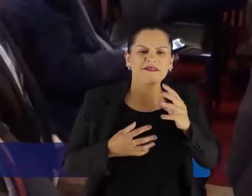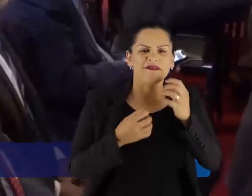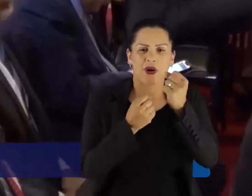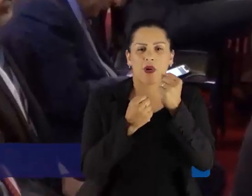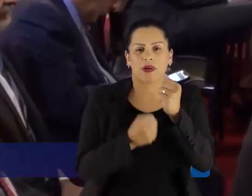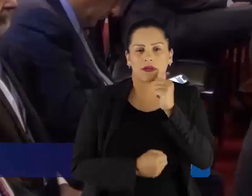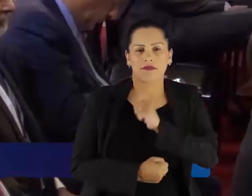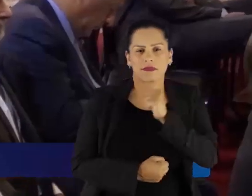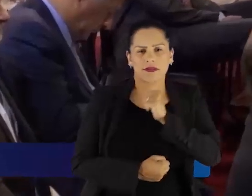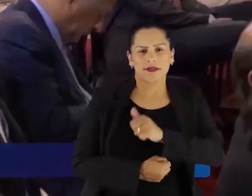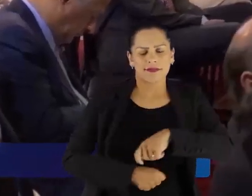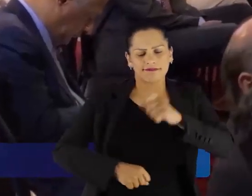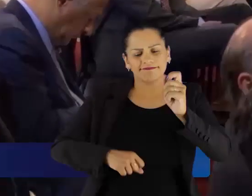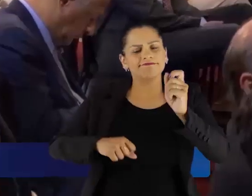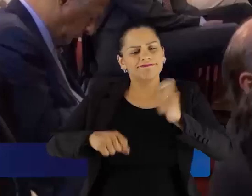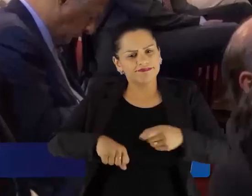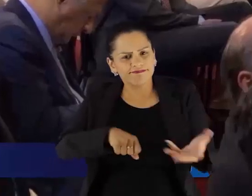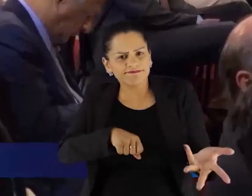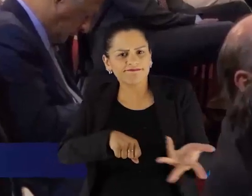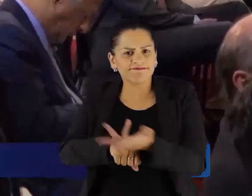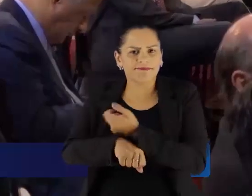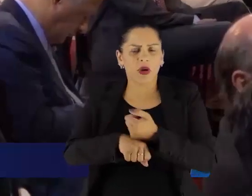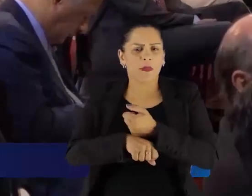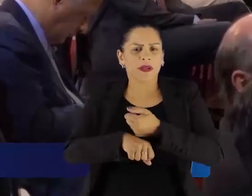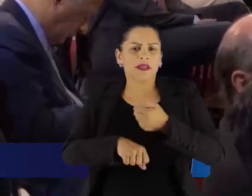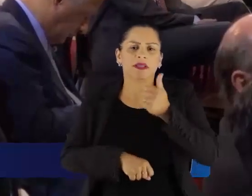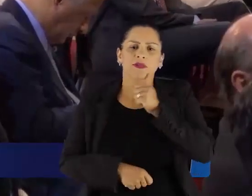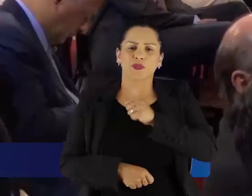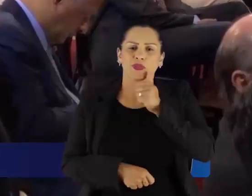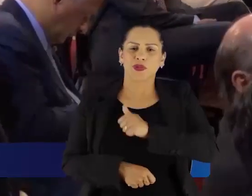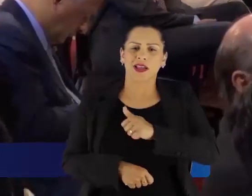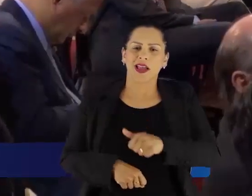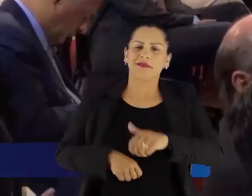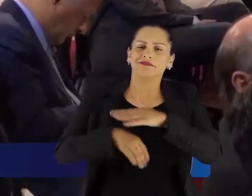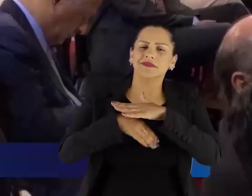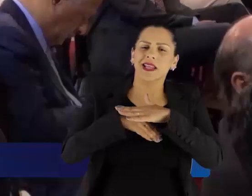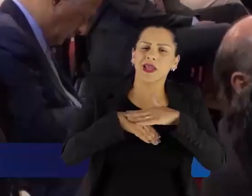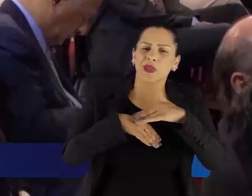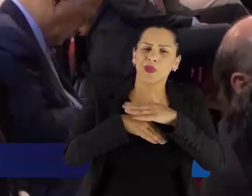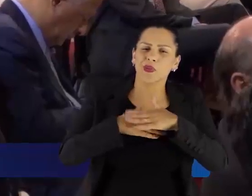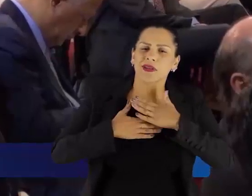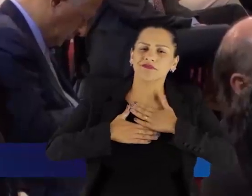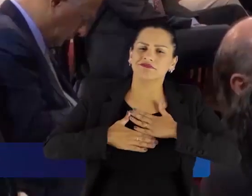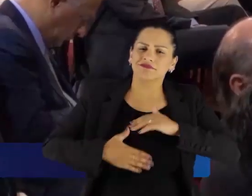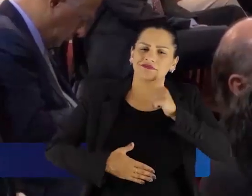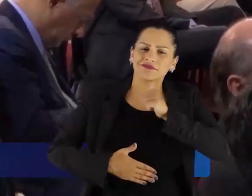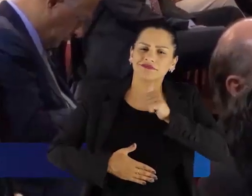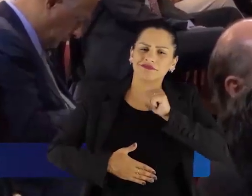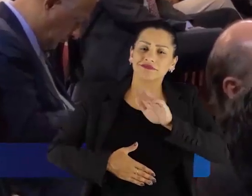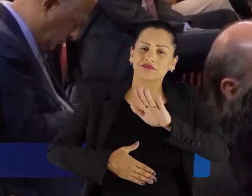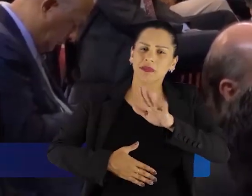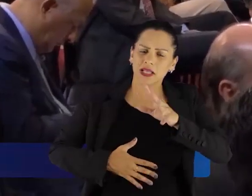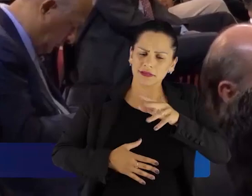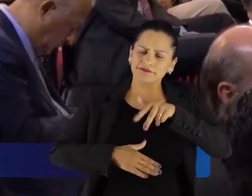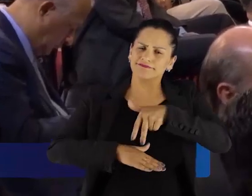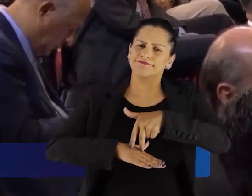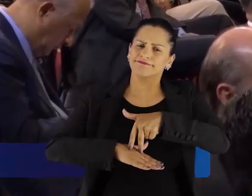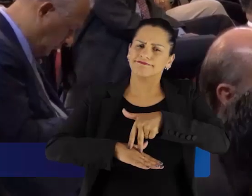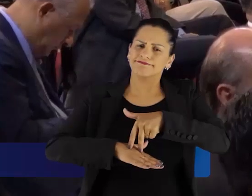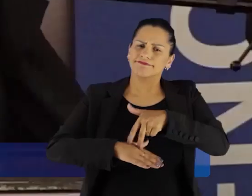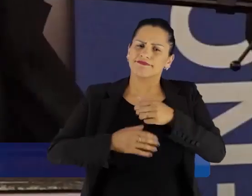a competência e a ternura das mulheres sem perder a firmeza